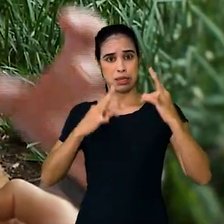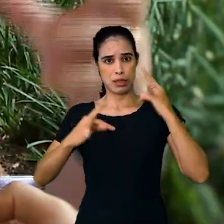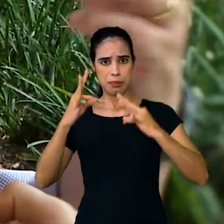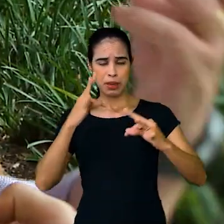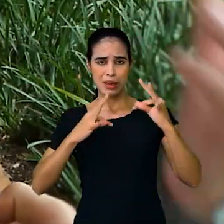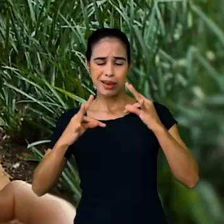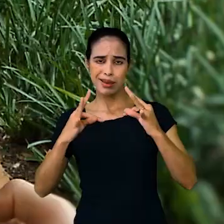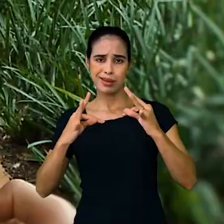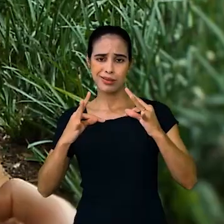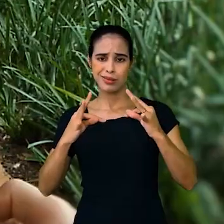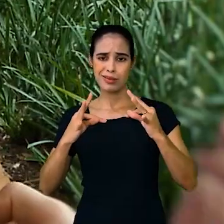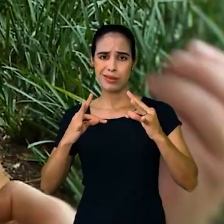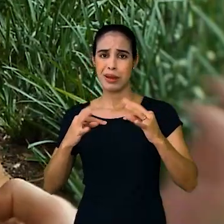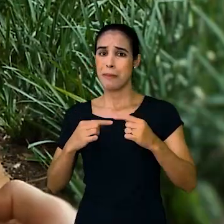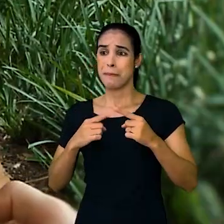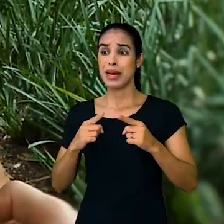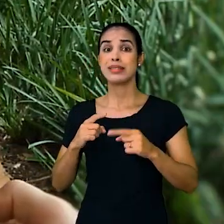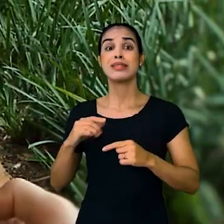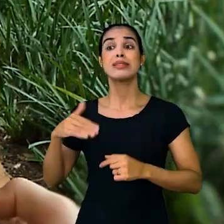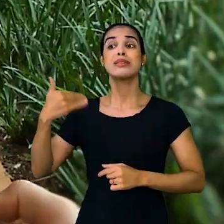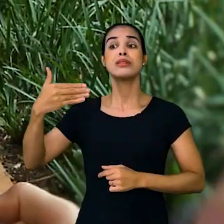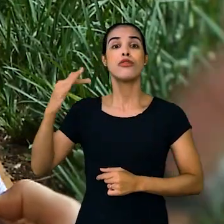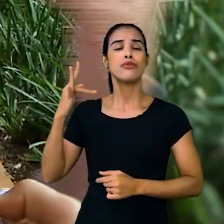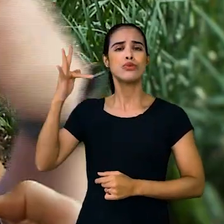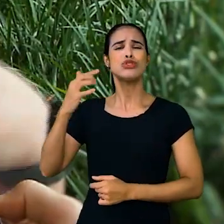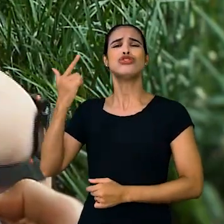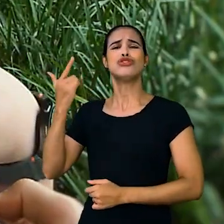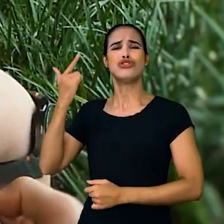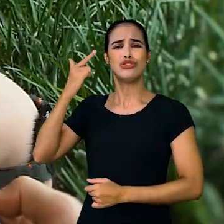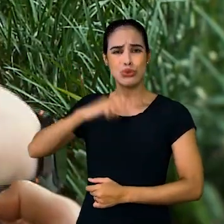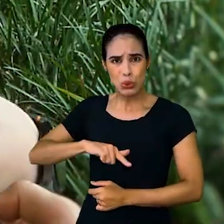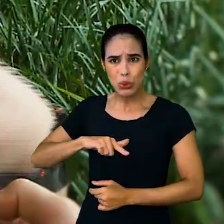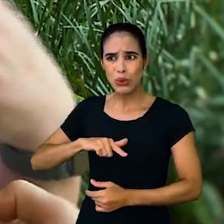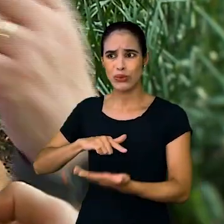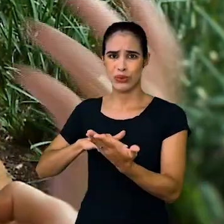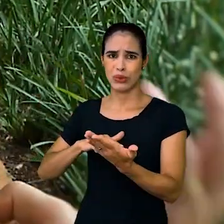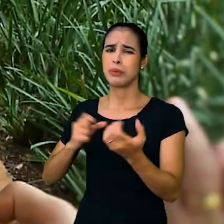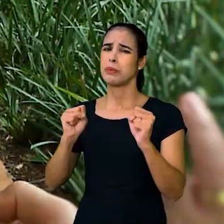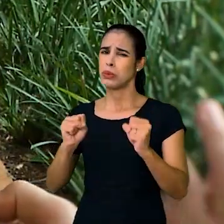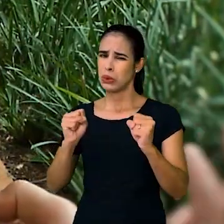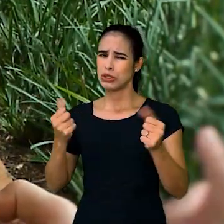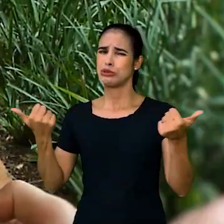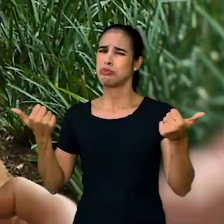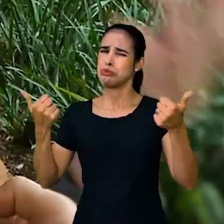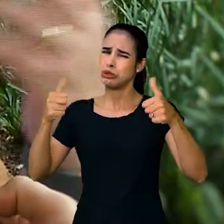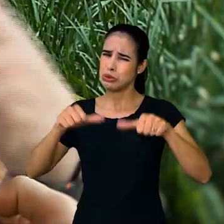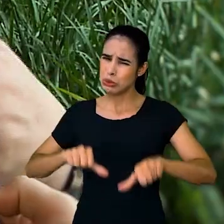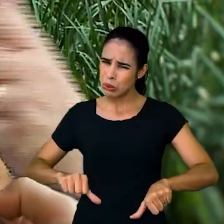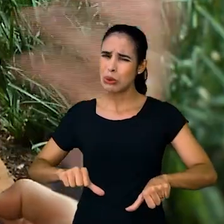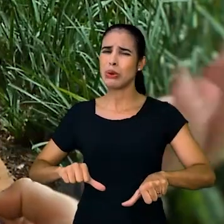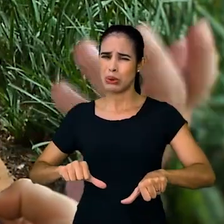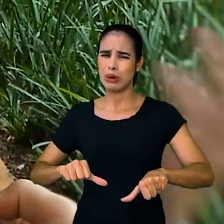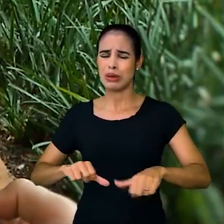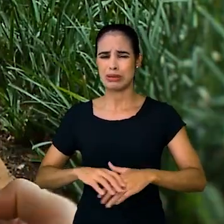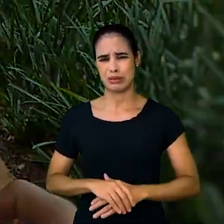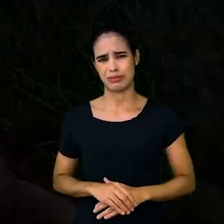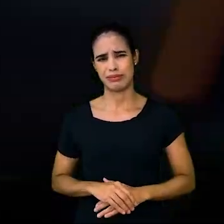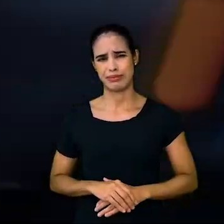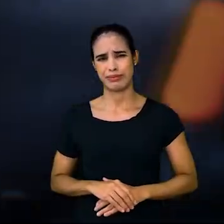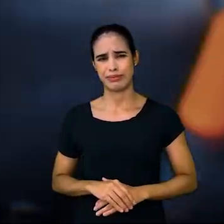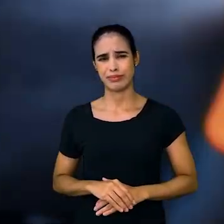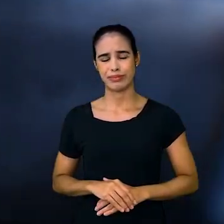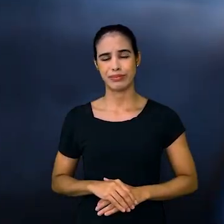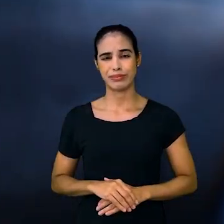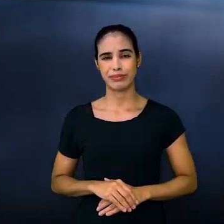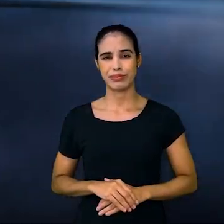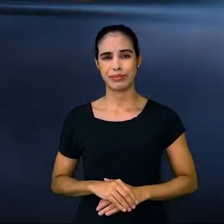tal, se ela se repete, ela pode agravar aquela situação que já existiu anteriormente ou reativá-la,